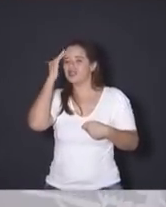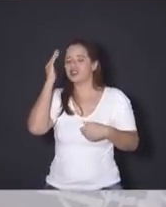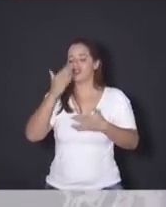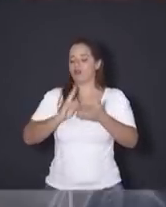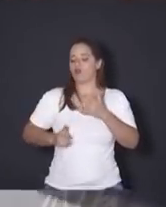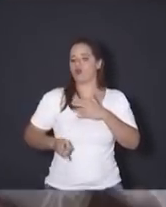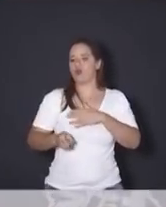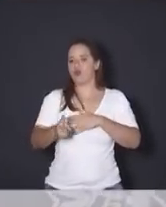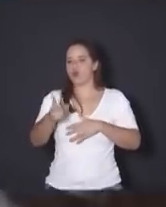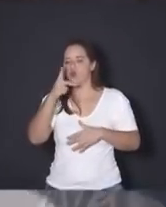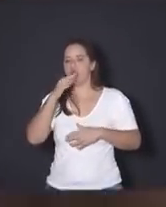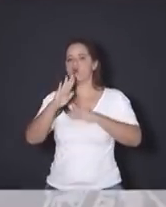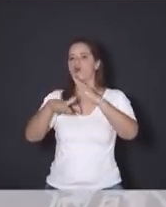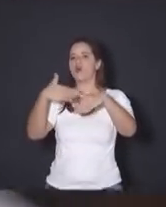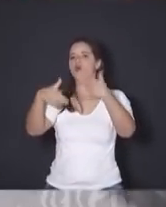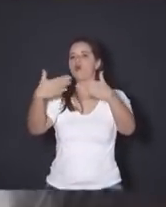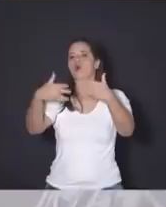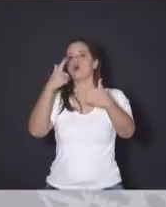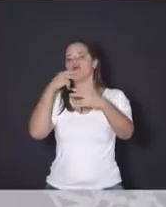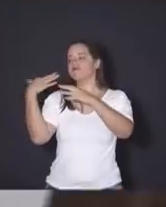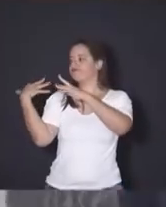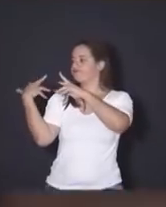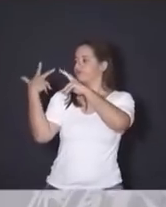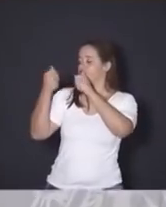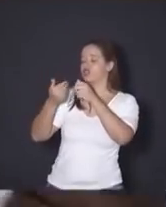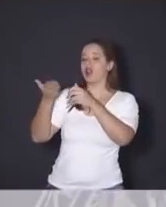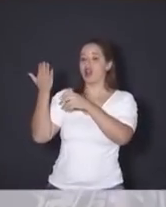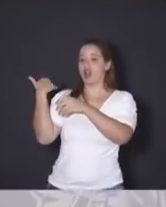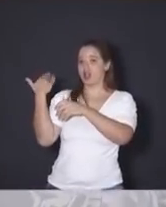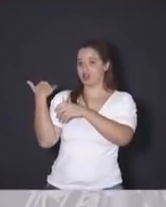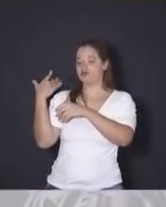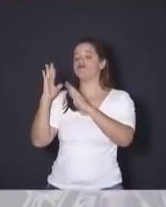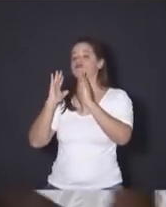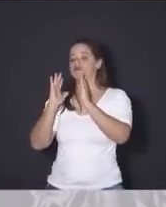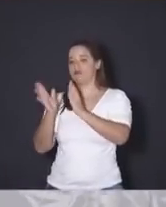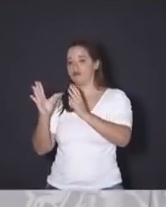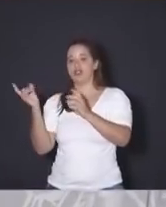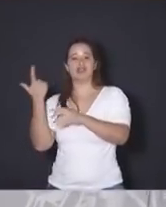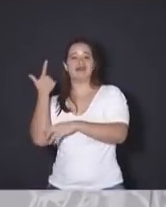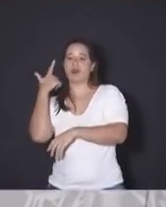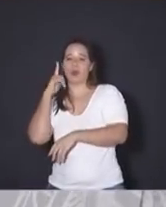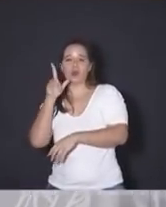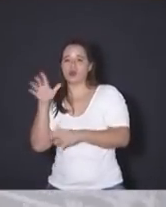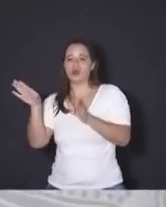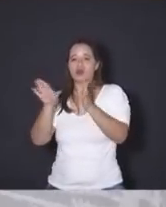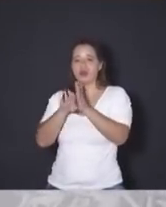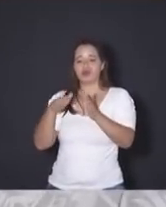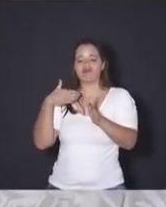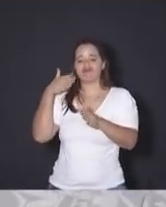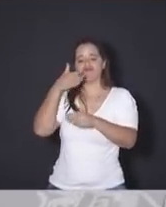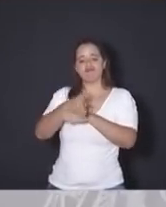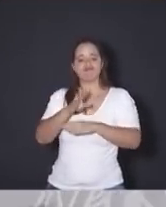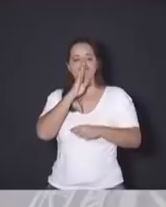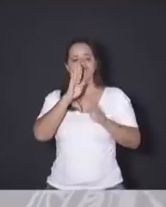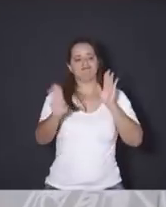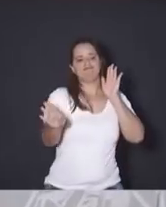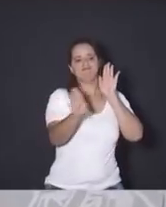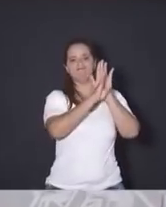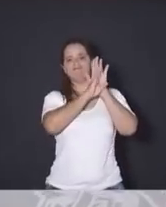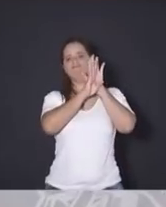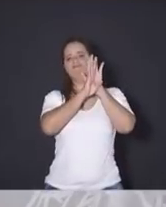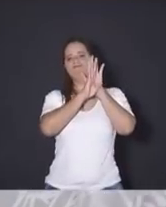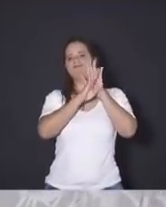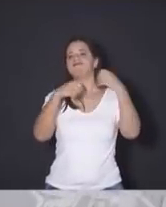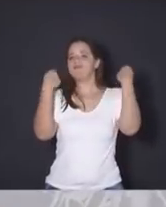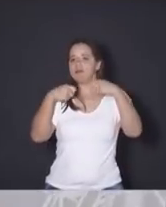continuidade aos outros aqueles que vieram antes que não conseguiram chegar que foram silenciados hoje tem